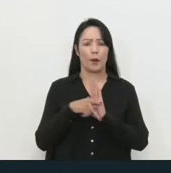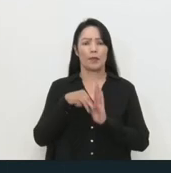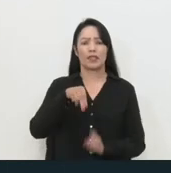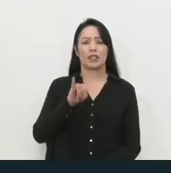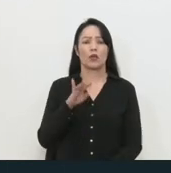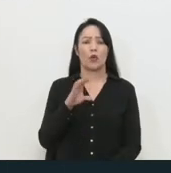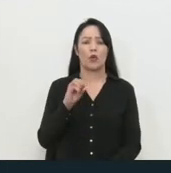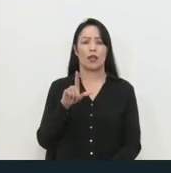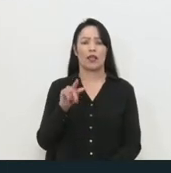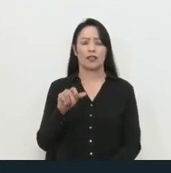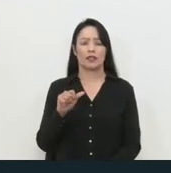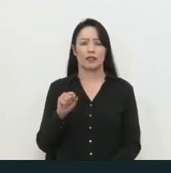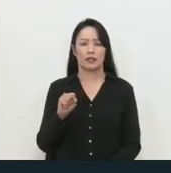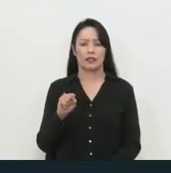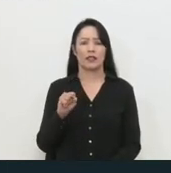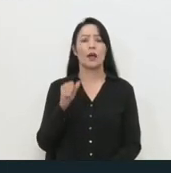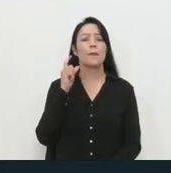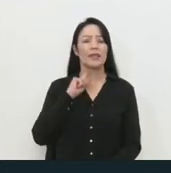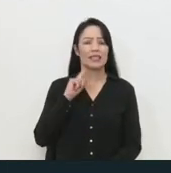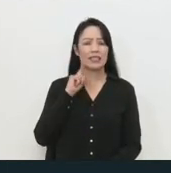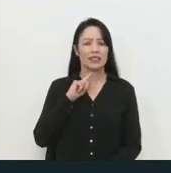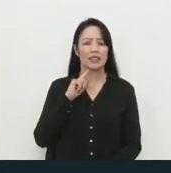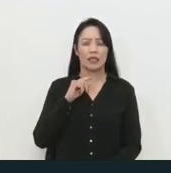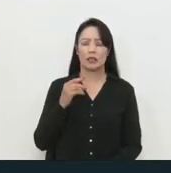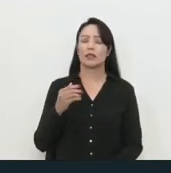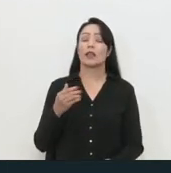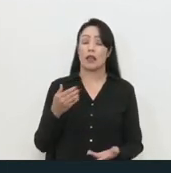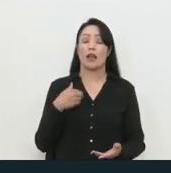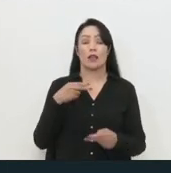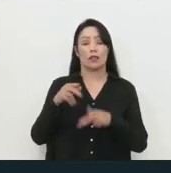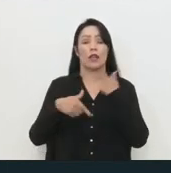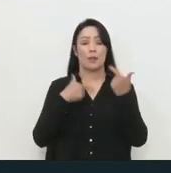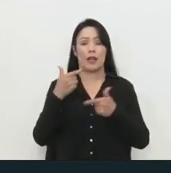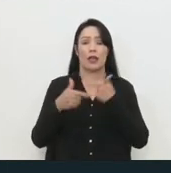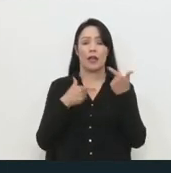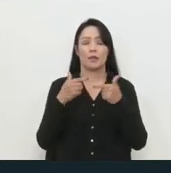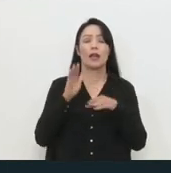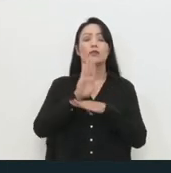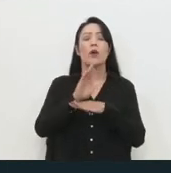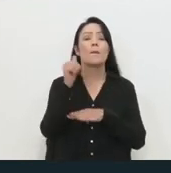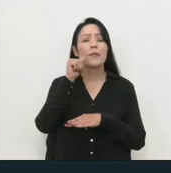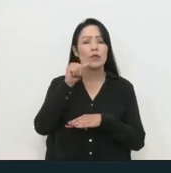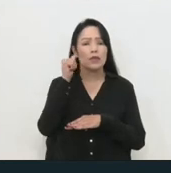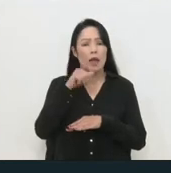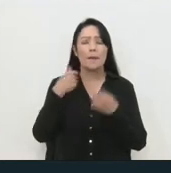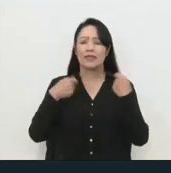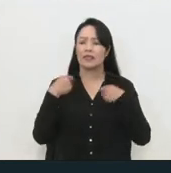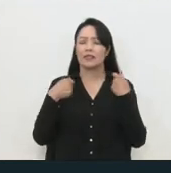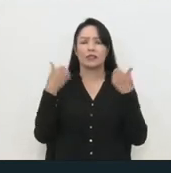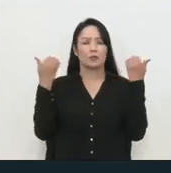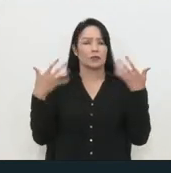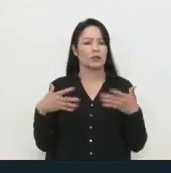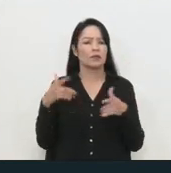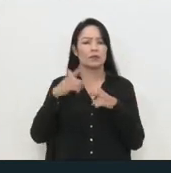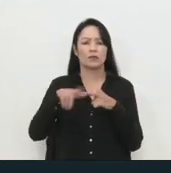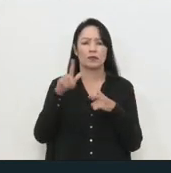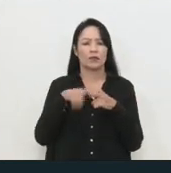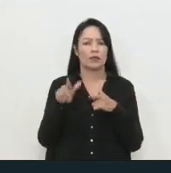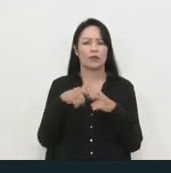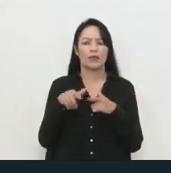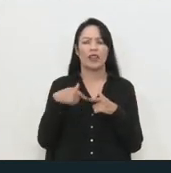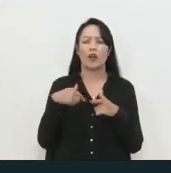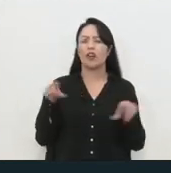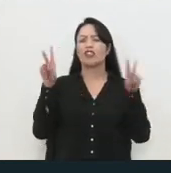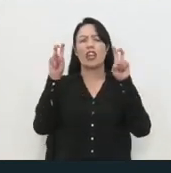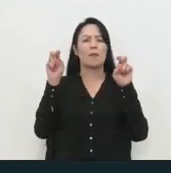trabalhar pela mulher e nós mulheres exigimos que você fala dos nossos problemas e Não fuja do assunto